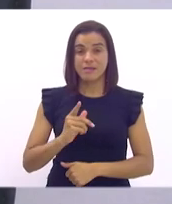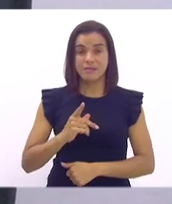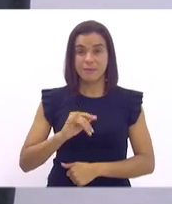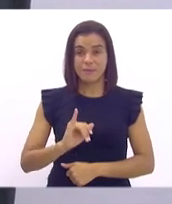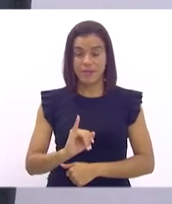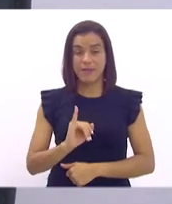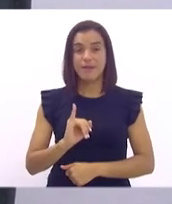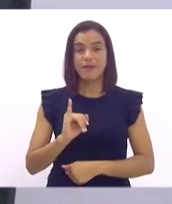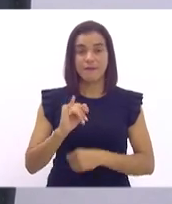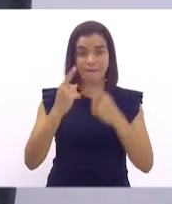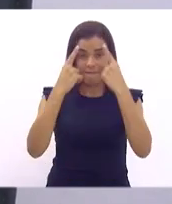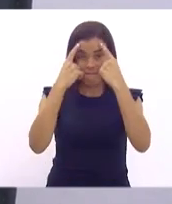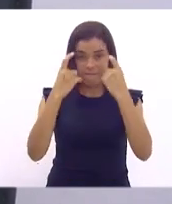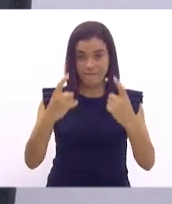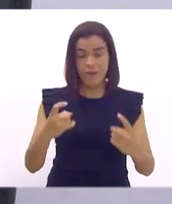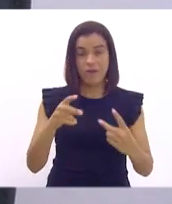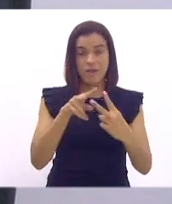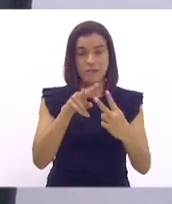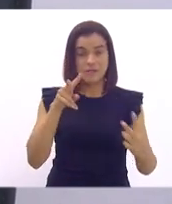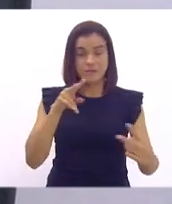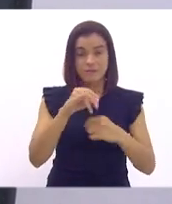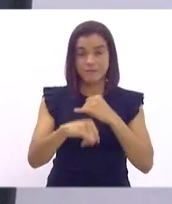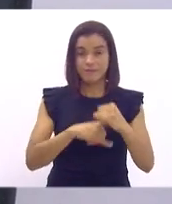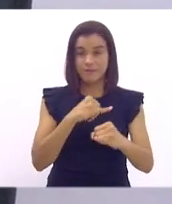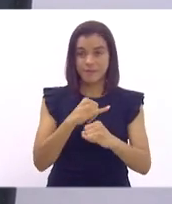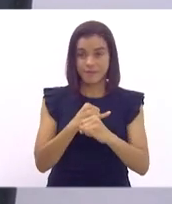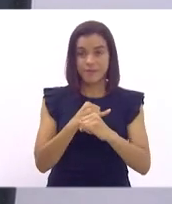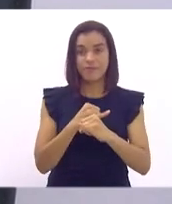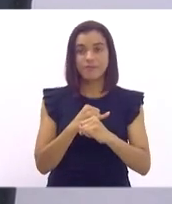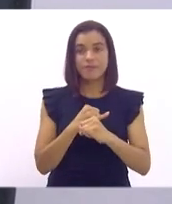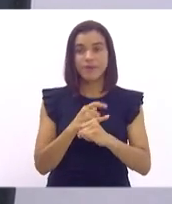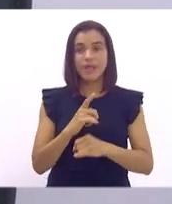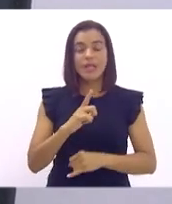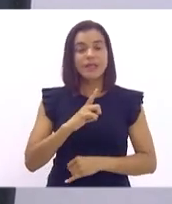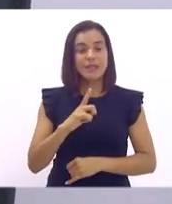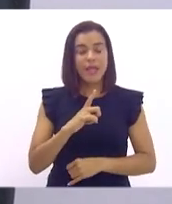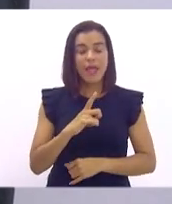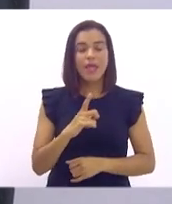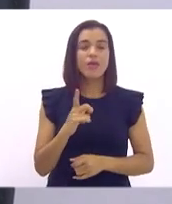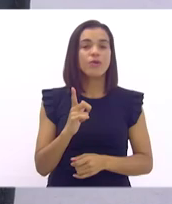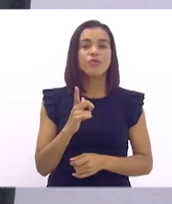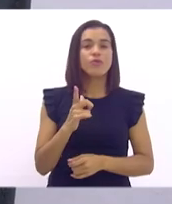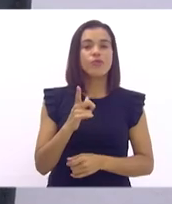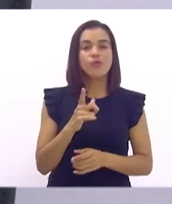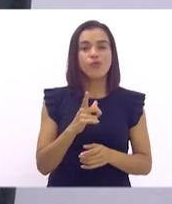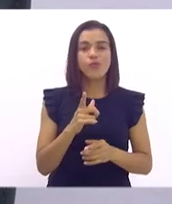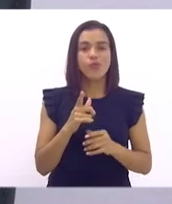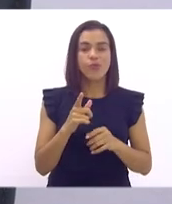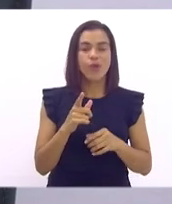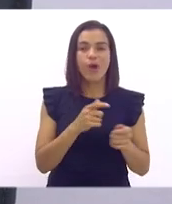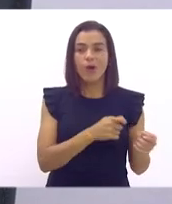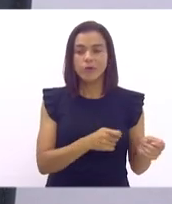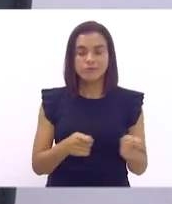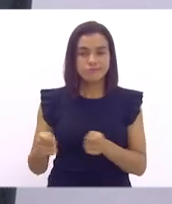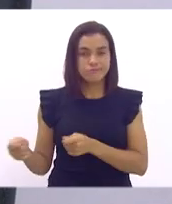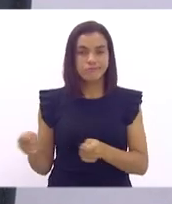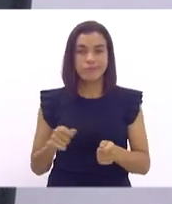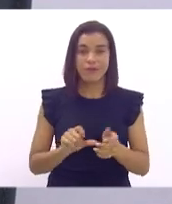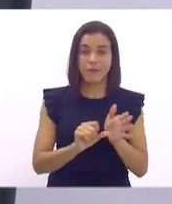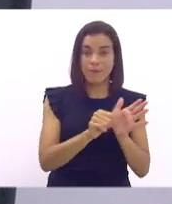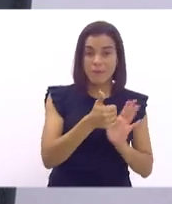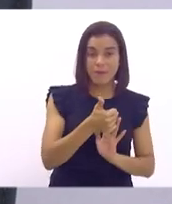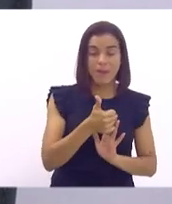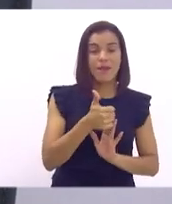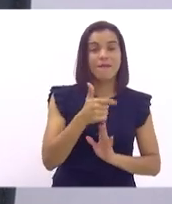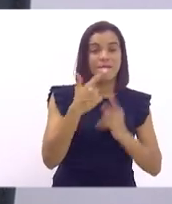da violência cibernética, ela segue nessa casa um rito. Nós tivemos no primeiro momento a CPI da